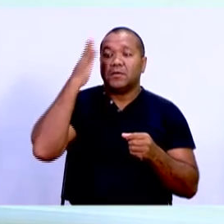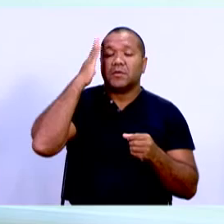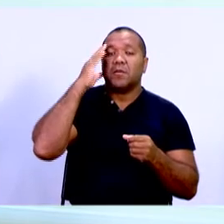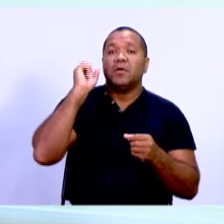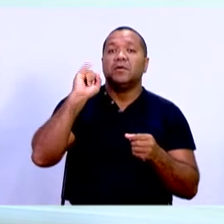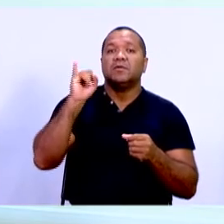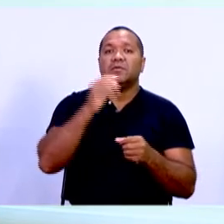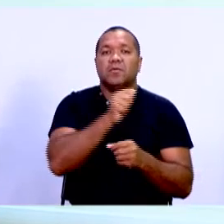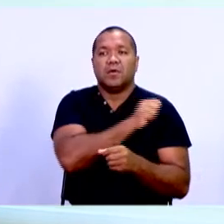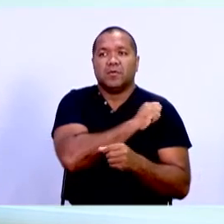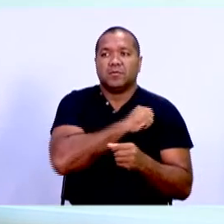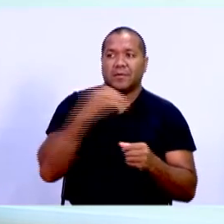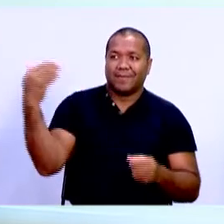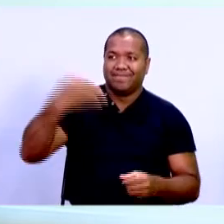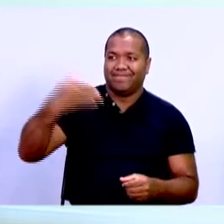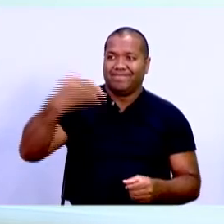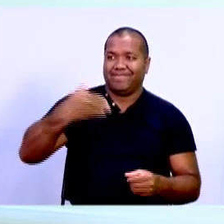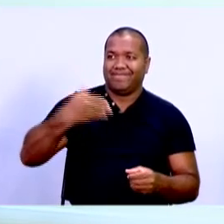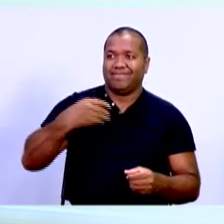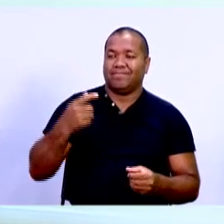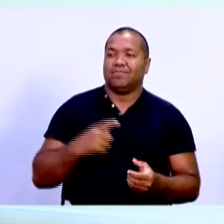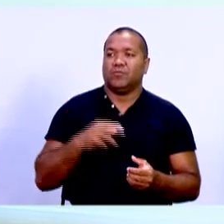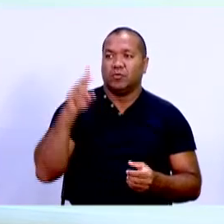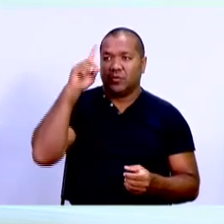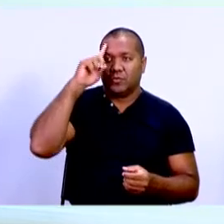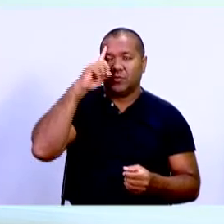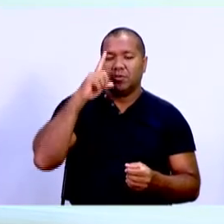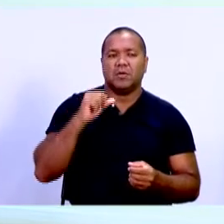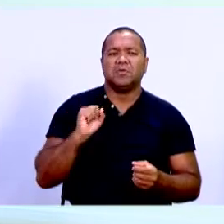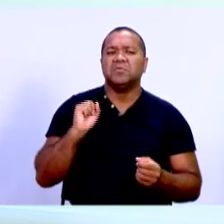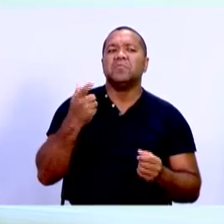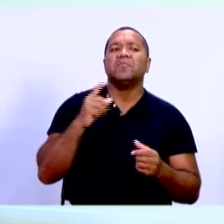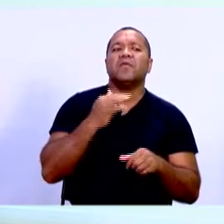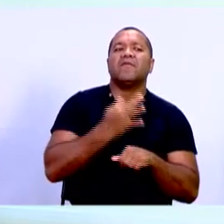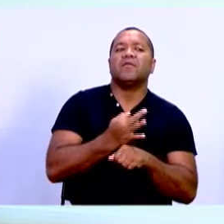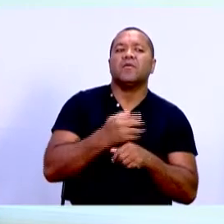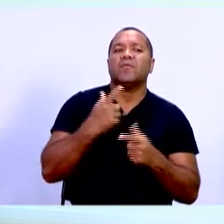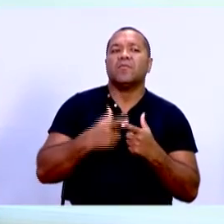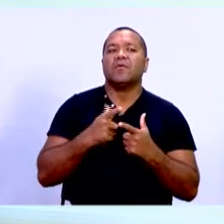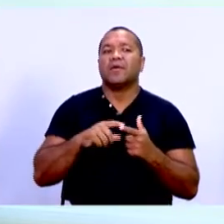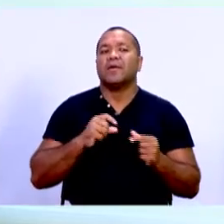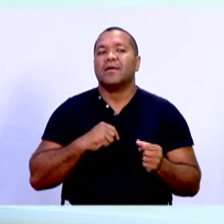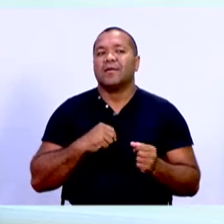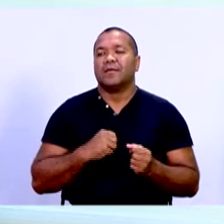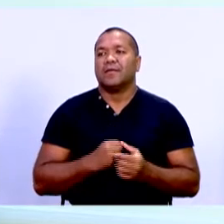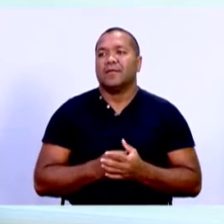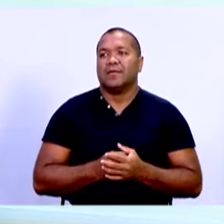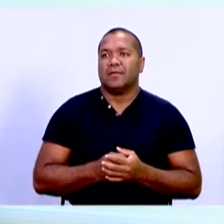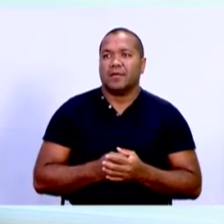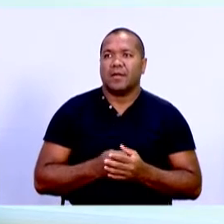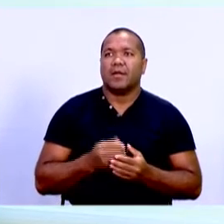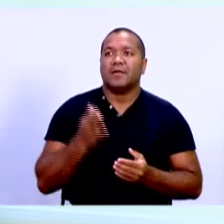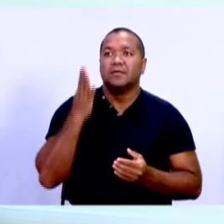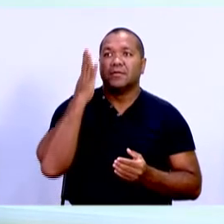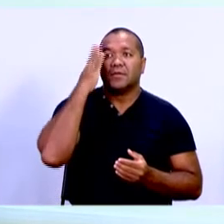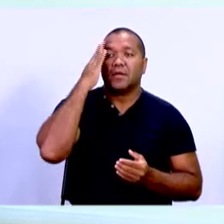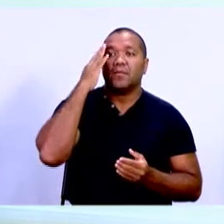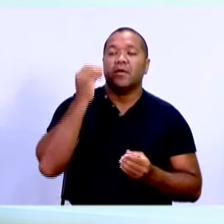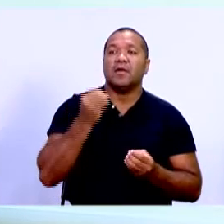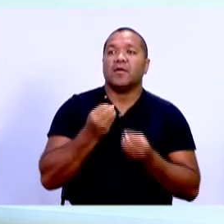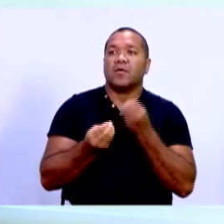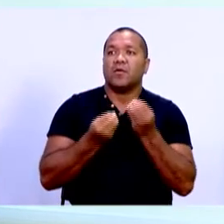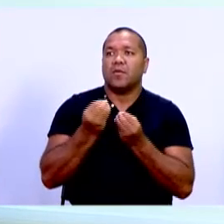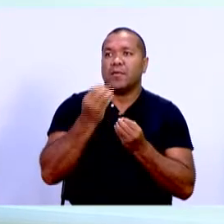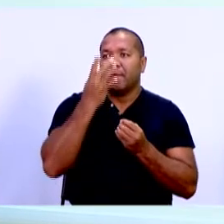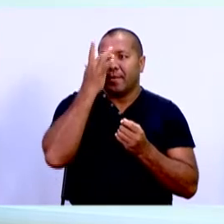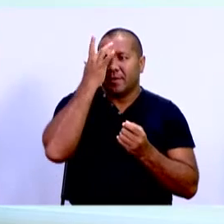aula regularmente. E se não está frequentando, por quê? O que está motivando? Então, ter esse controle mais fácil, de uma